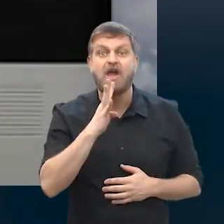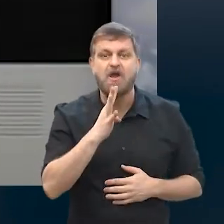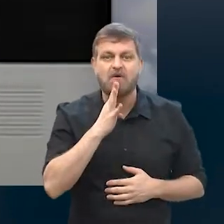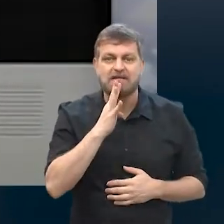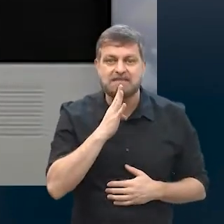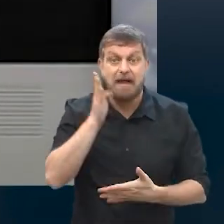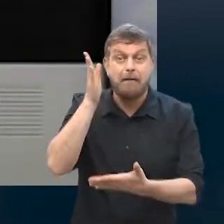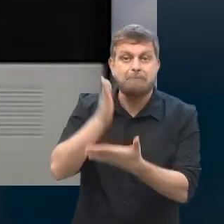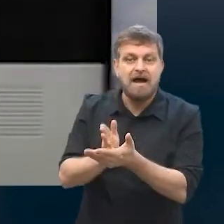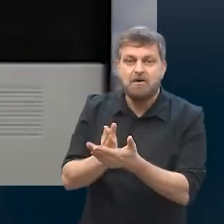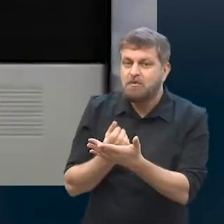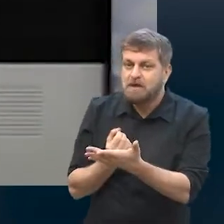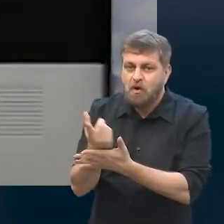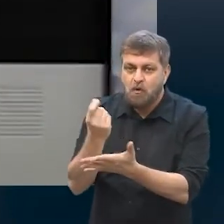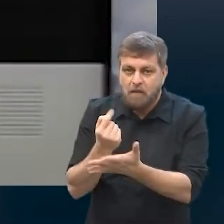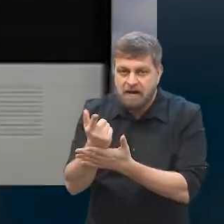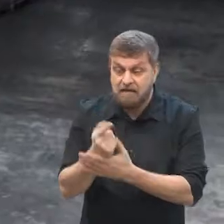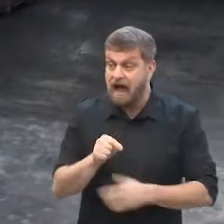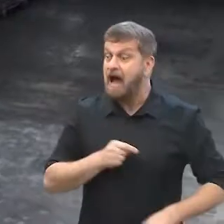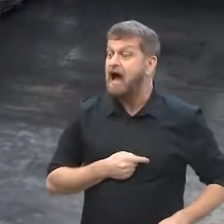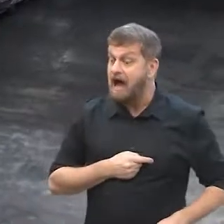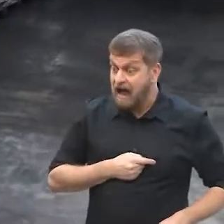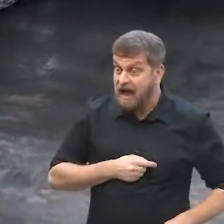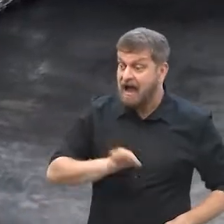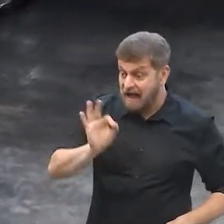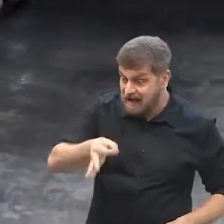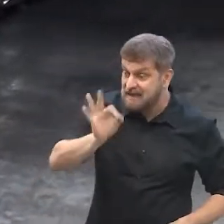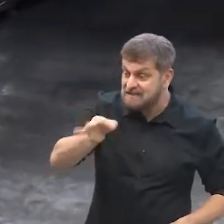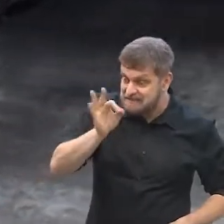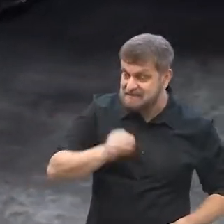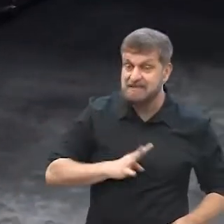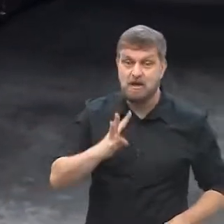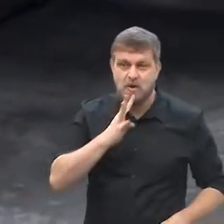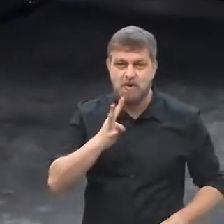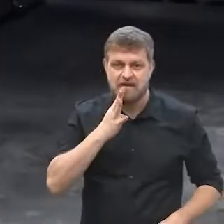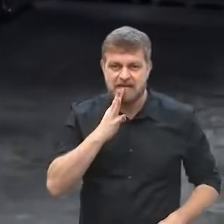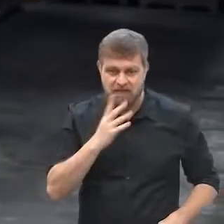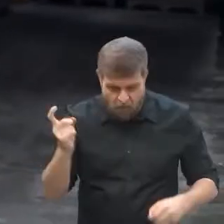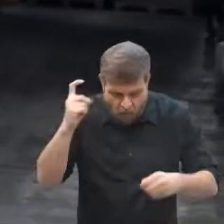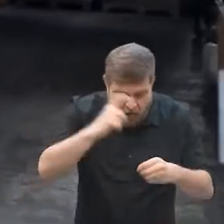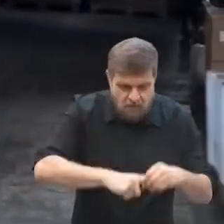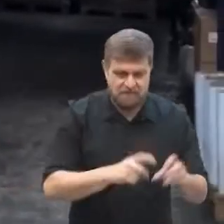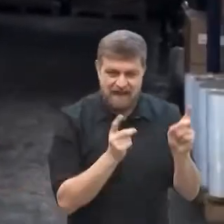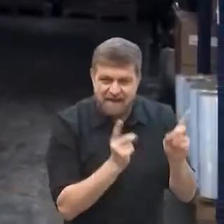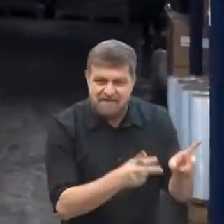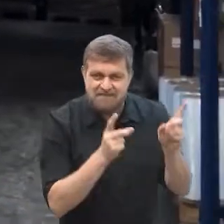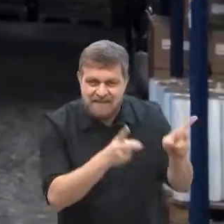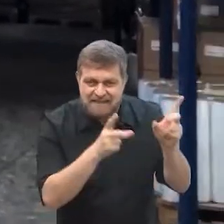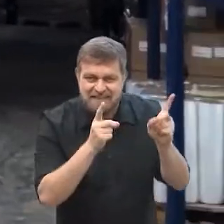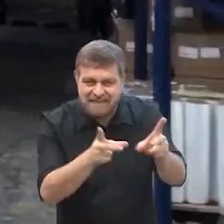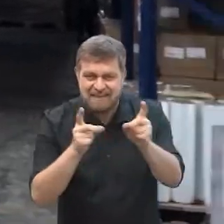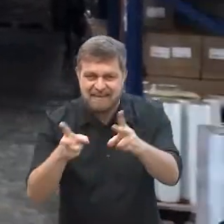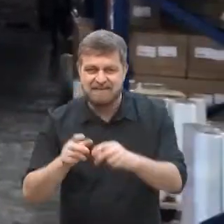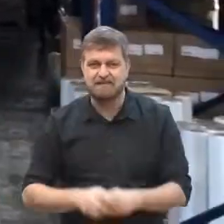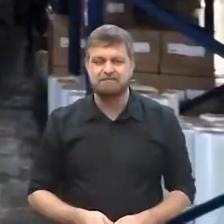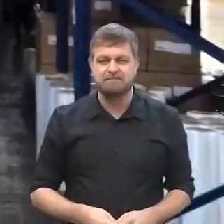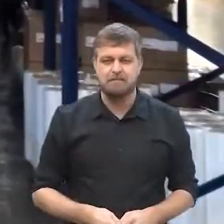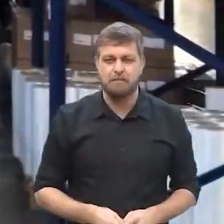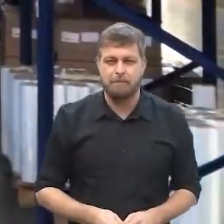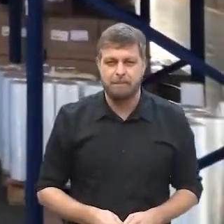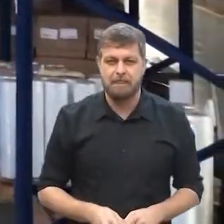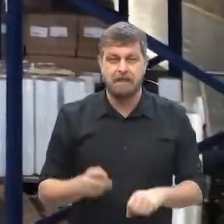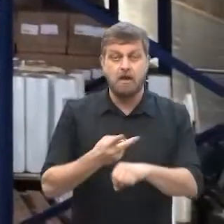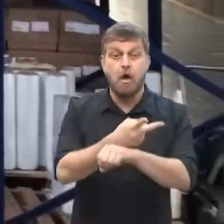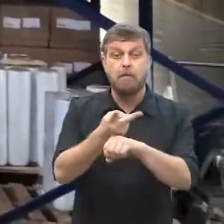de comprar, mas ele, olha, o vinagre, eu conheço, já trabalhei, então vamos voltar a trabalhar. E fui fazendo isso. Eu